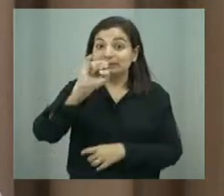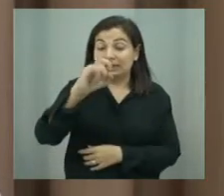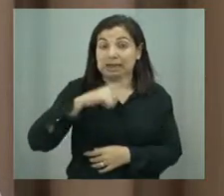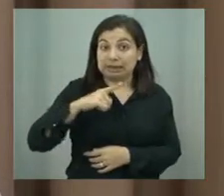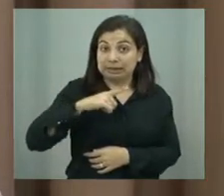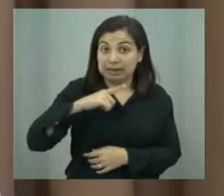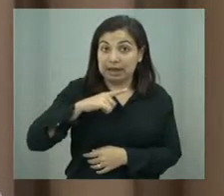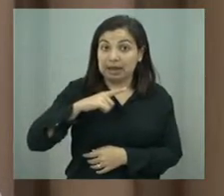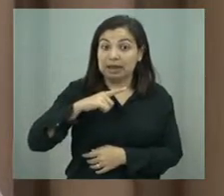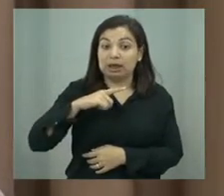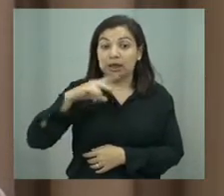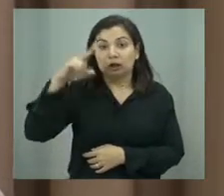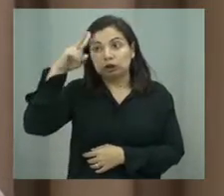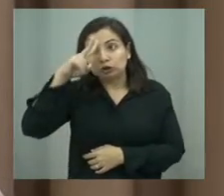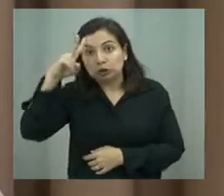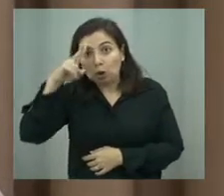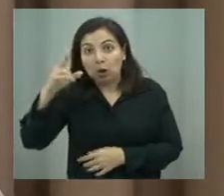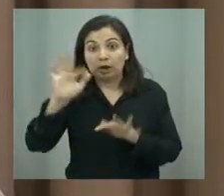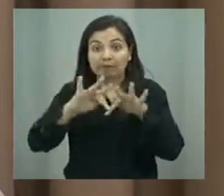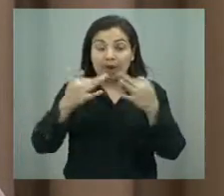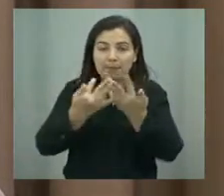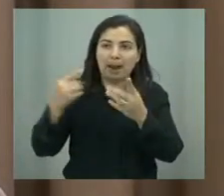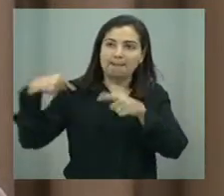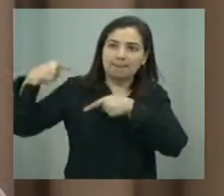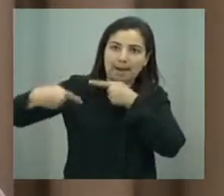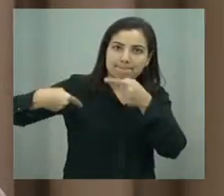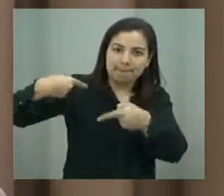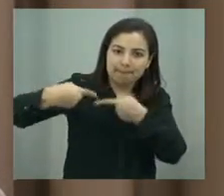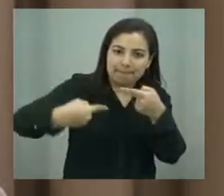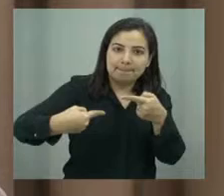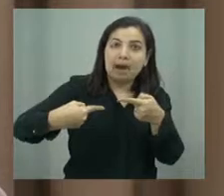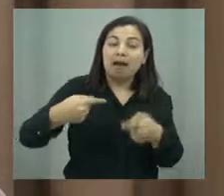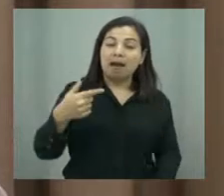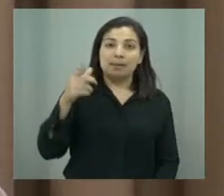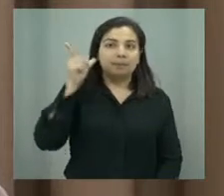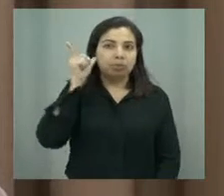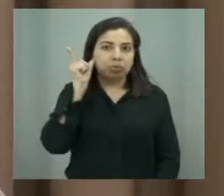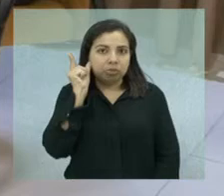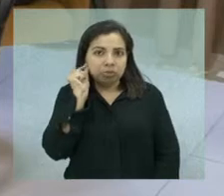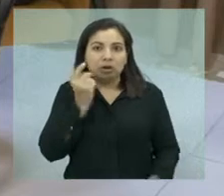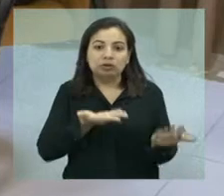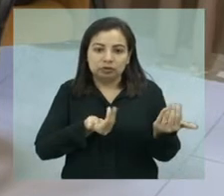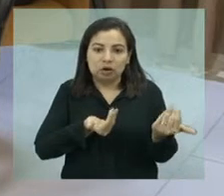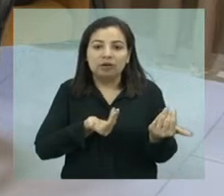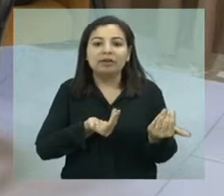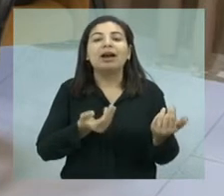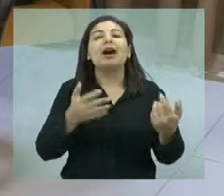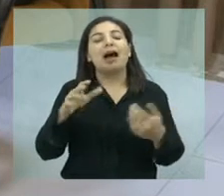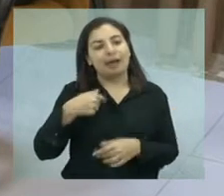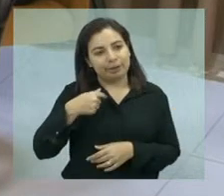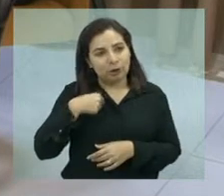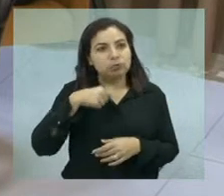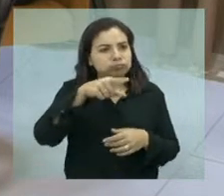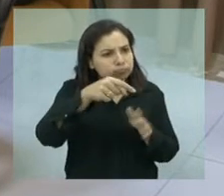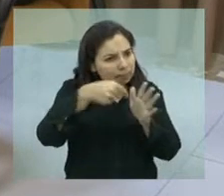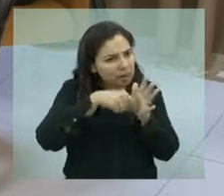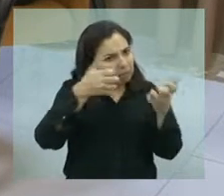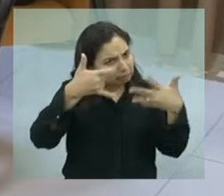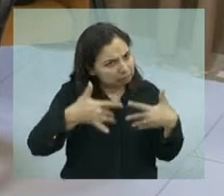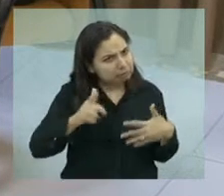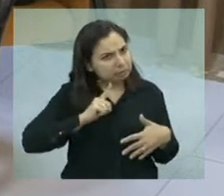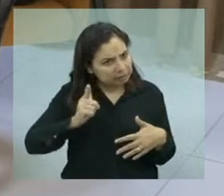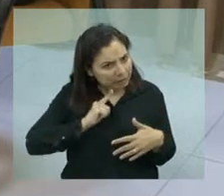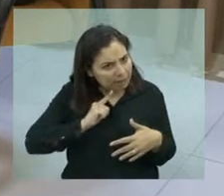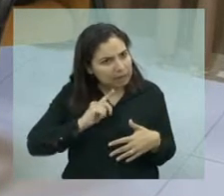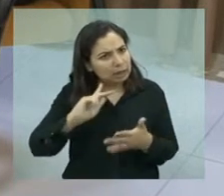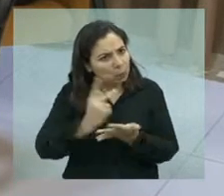familiar de perda auditiva com idade mais jovem, eu já começo a pedir também. É assim,